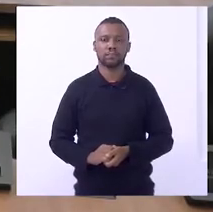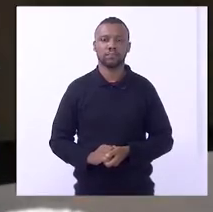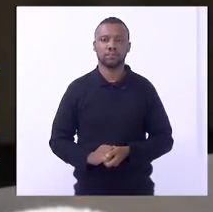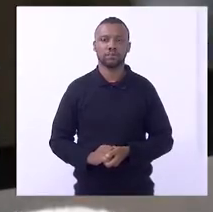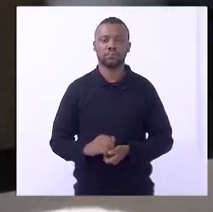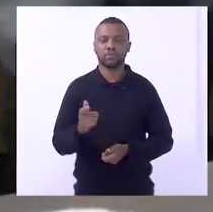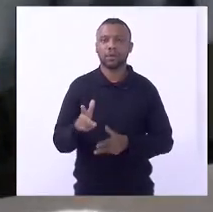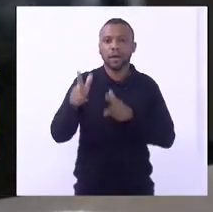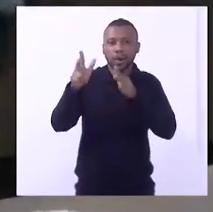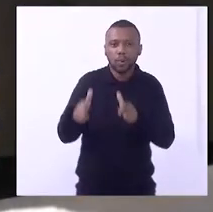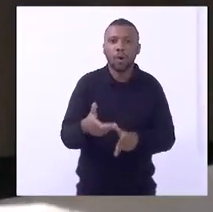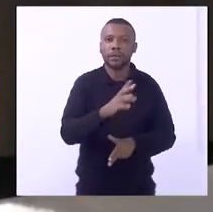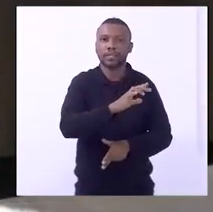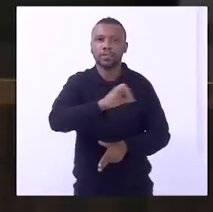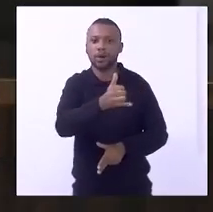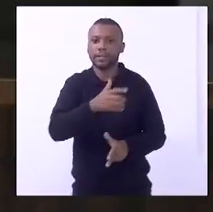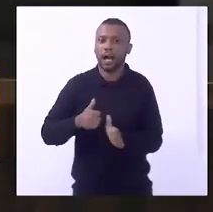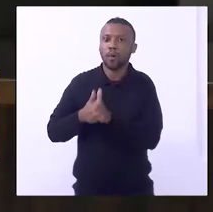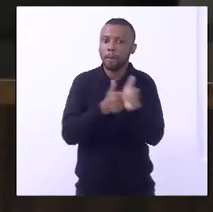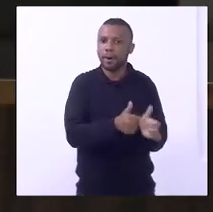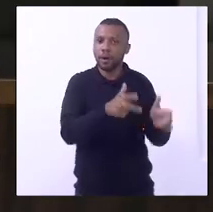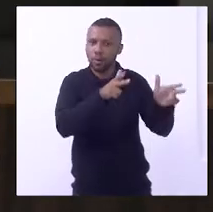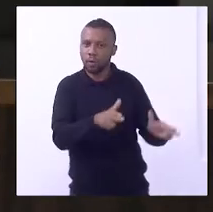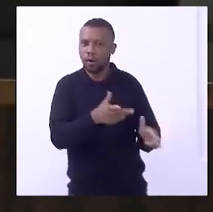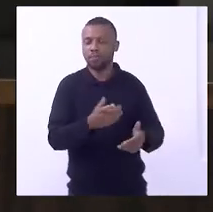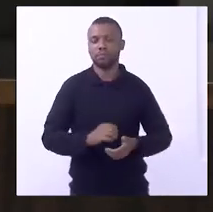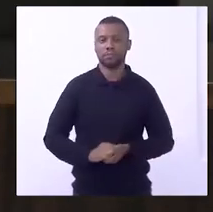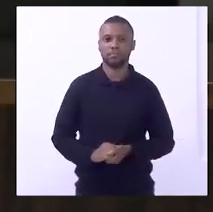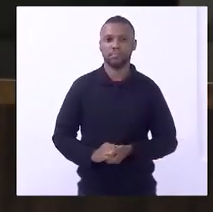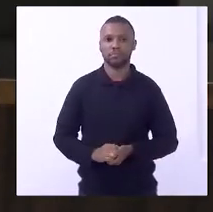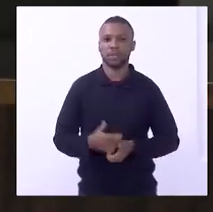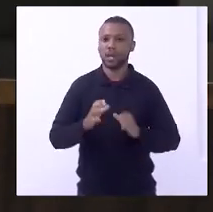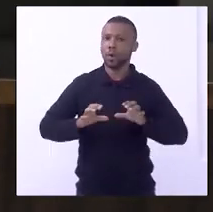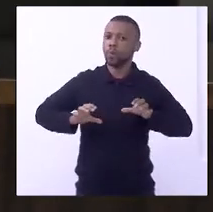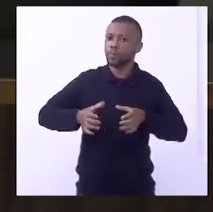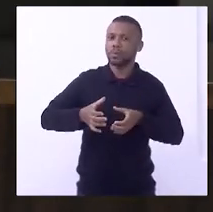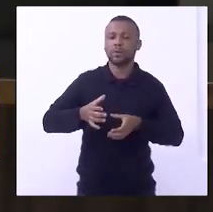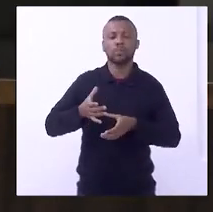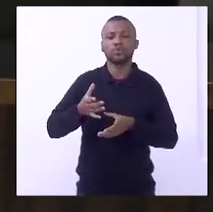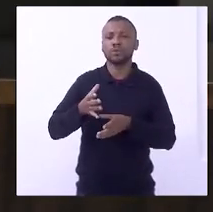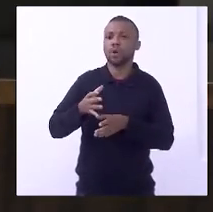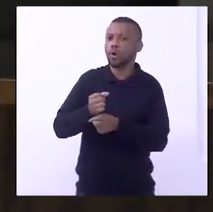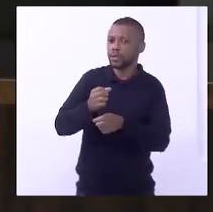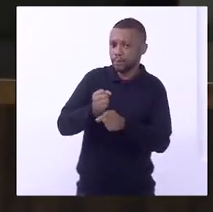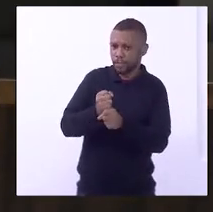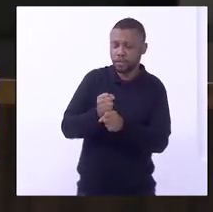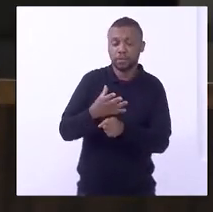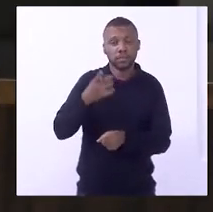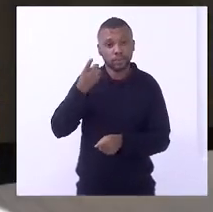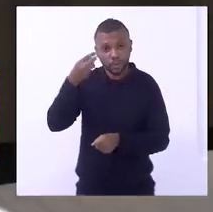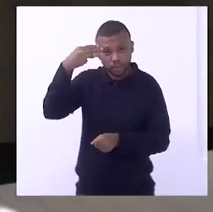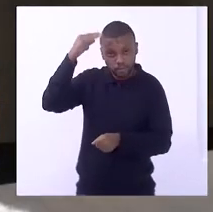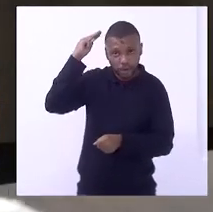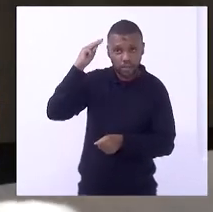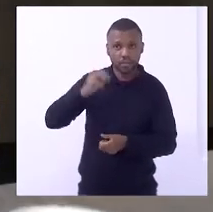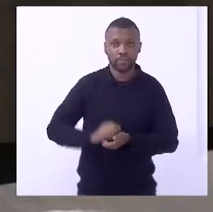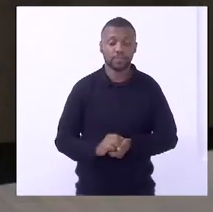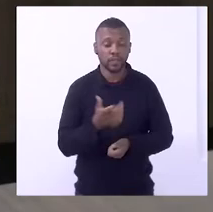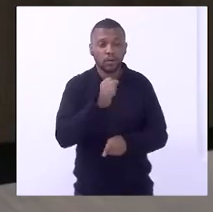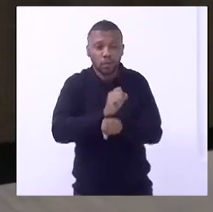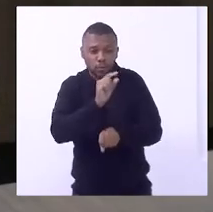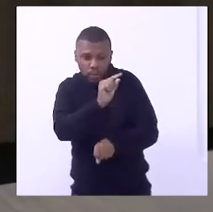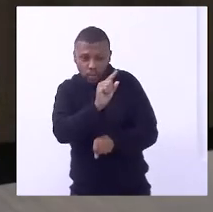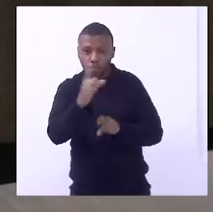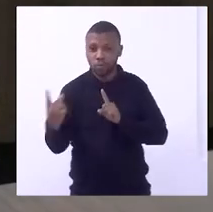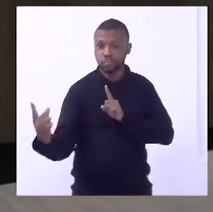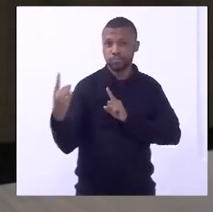Acompanha a CCJ, presidente. Pela Comissão de Orçamento, deputado Márcio Pacheco. Enquanto o deputado Márcio Pacheco vem